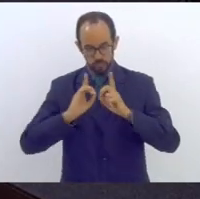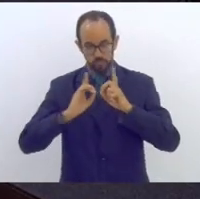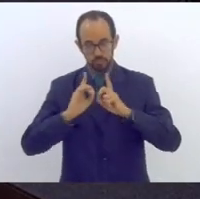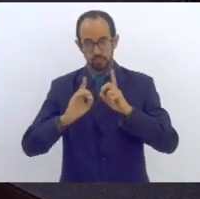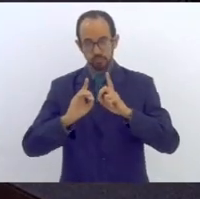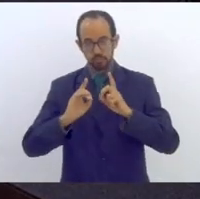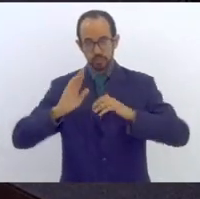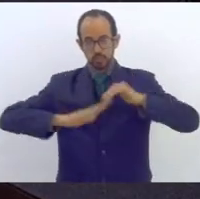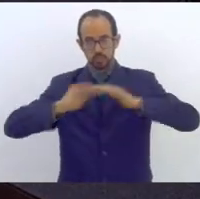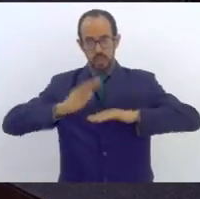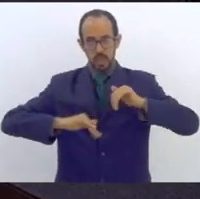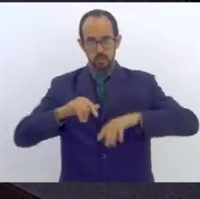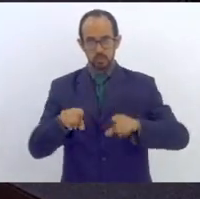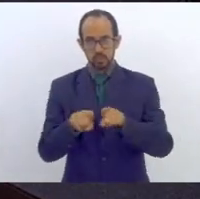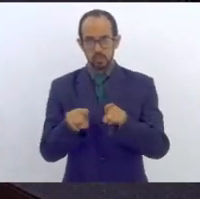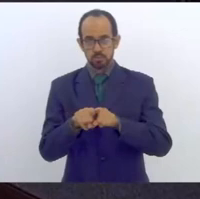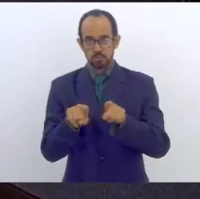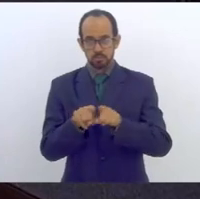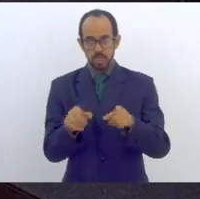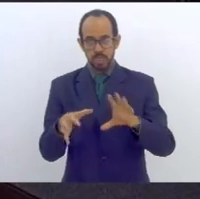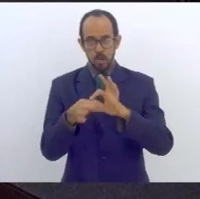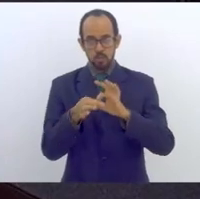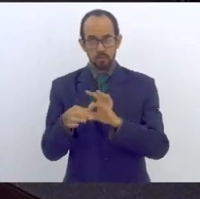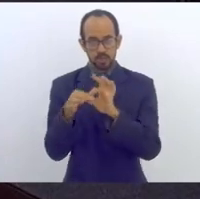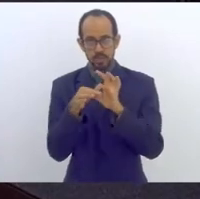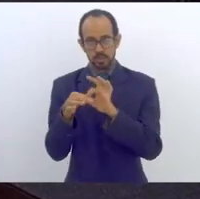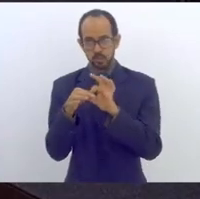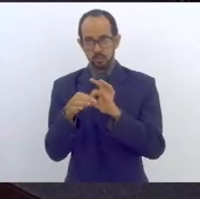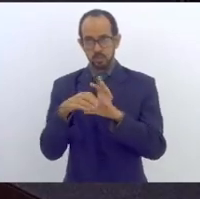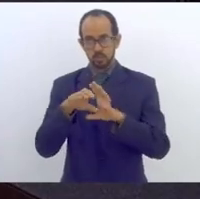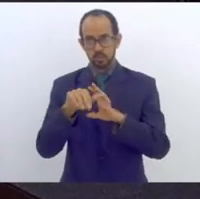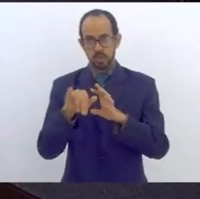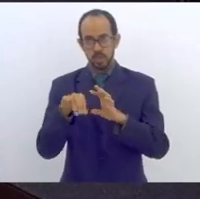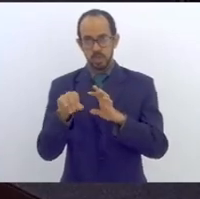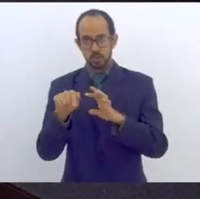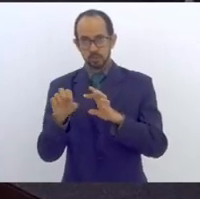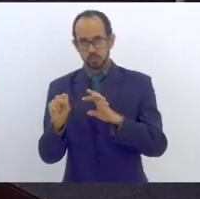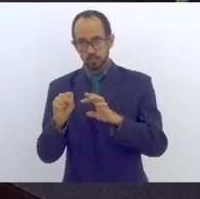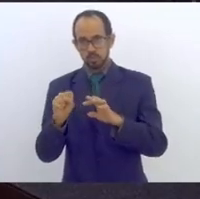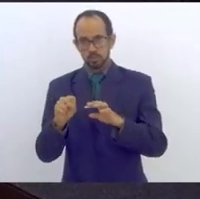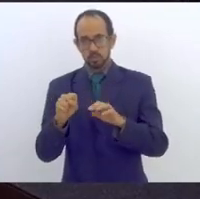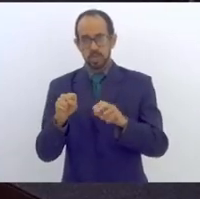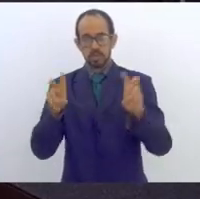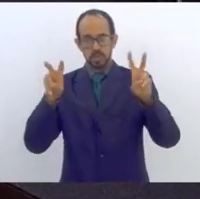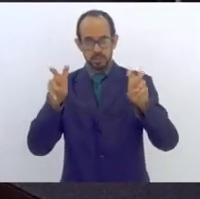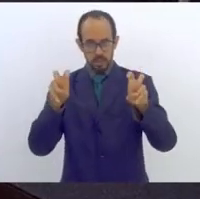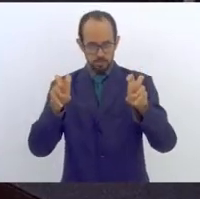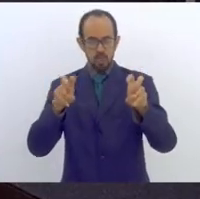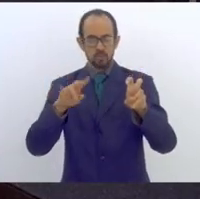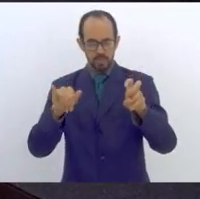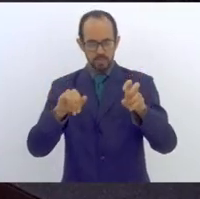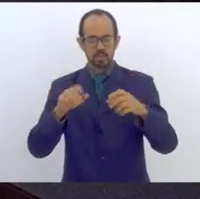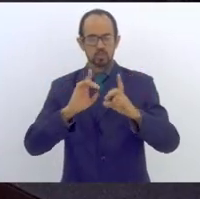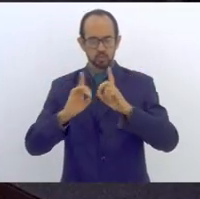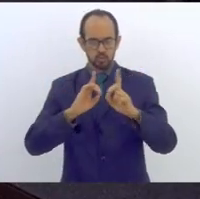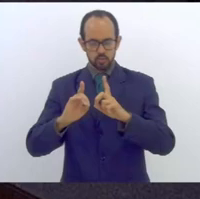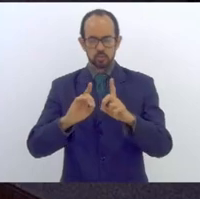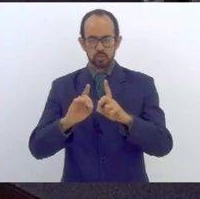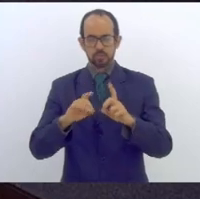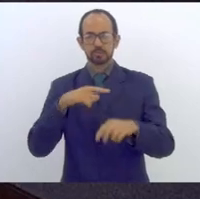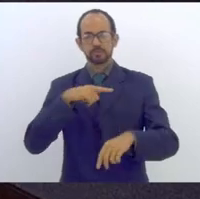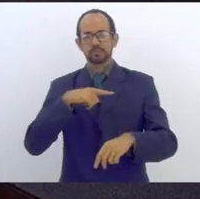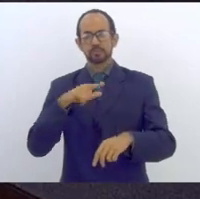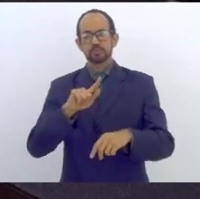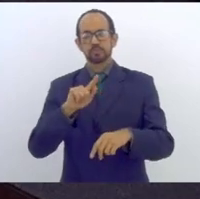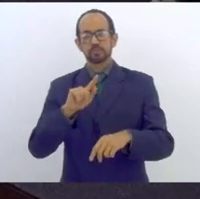cargos e da unificação dos cargos esse tema vai ser abordado Com certeza e existe um GT